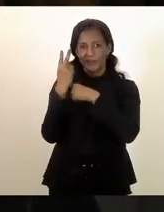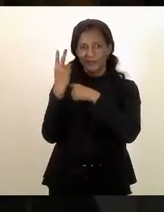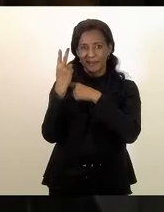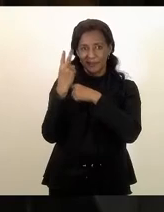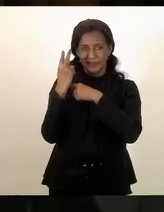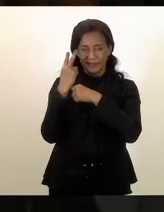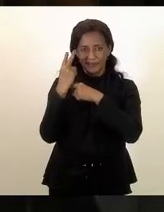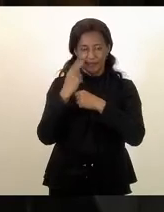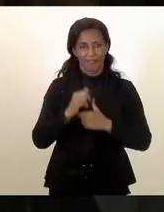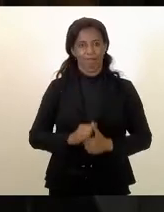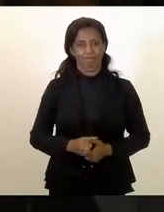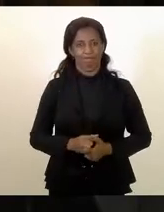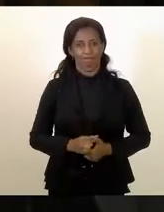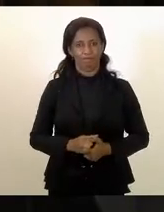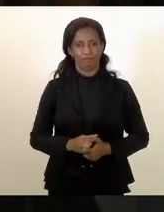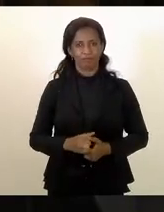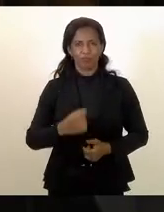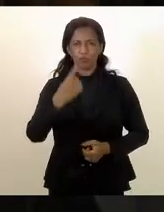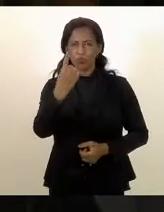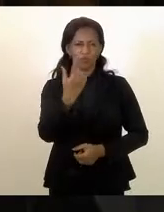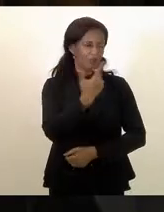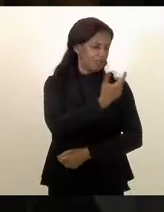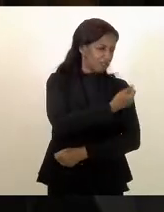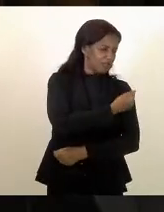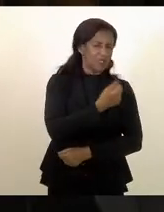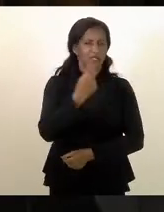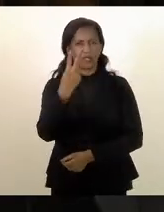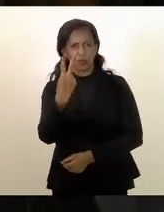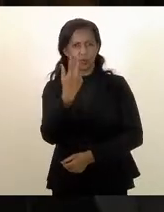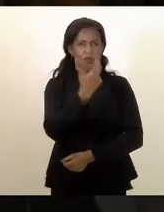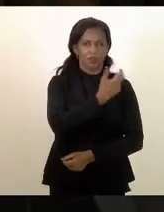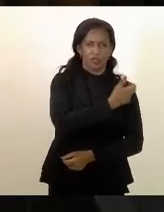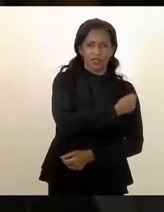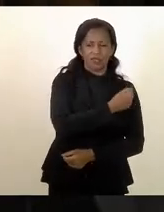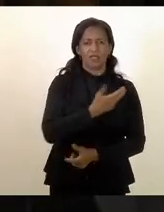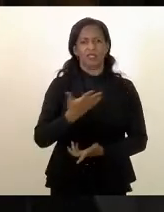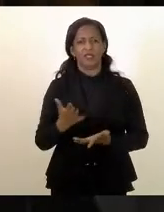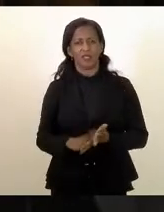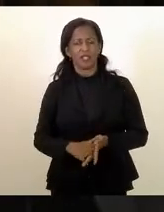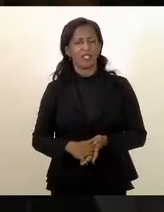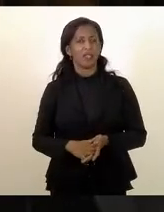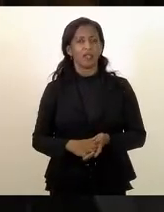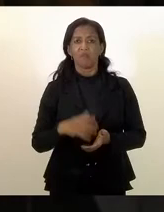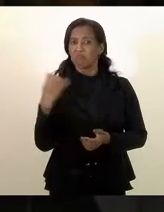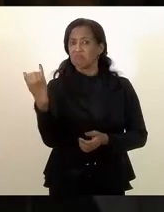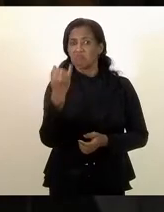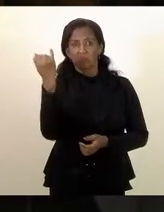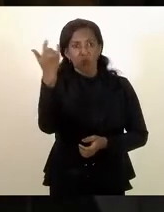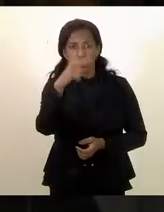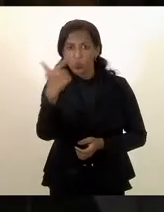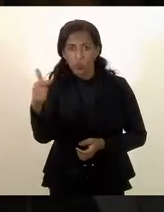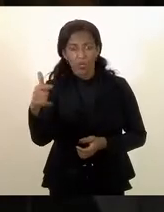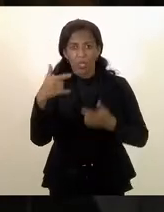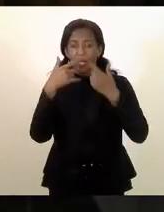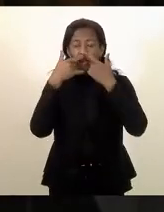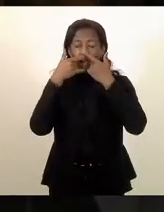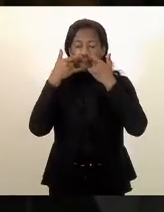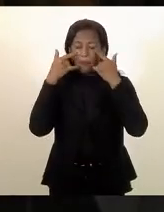tenha uma vacina duas vacinas duas vacinas e já tenha tido covid não importa a máscara